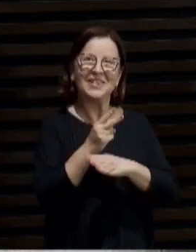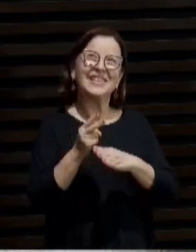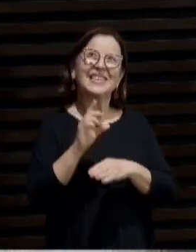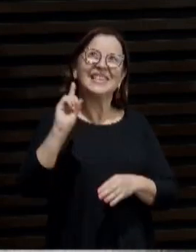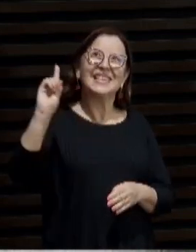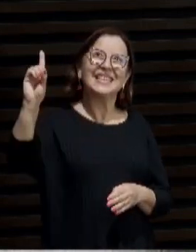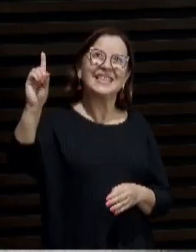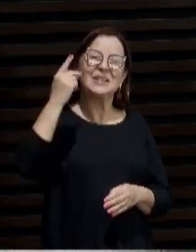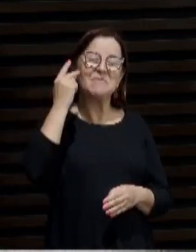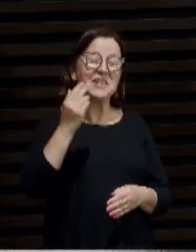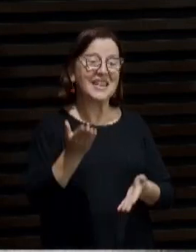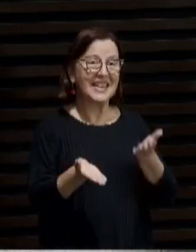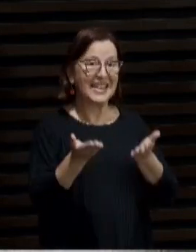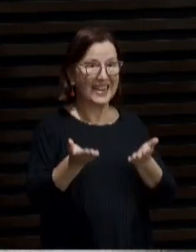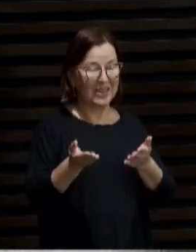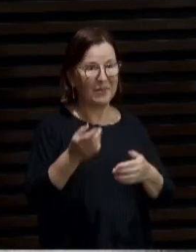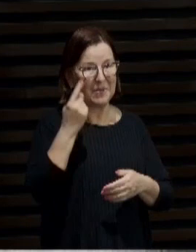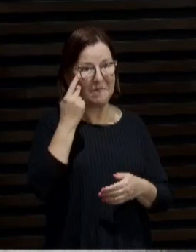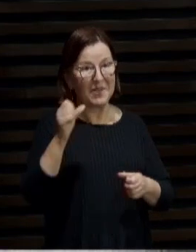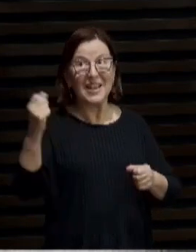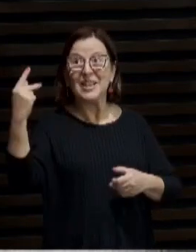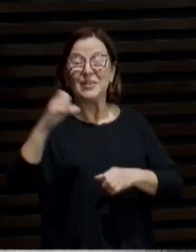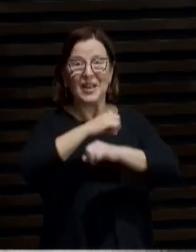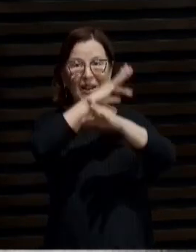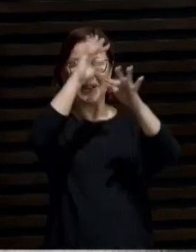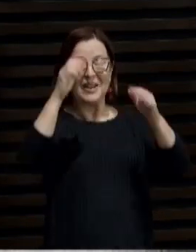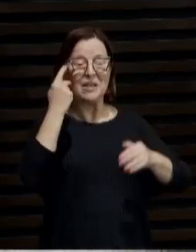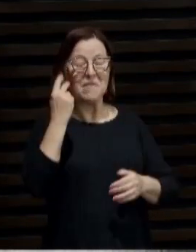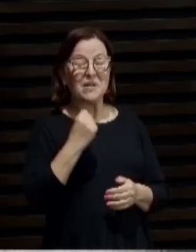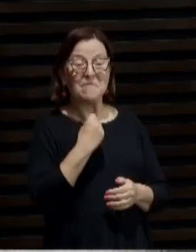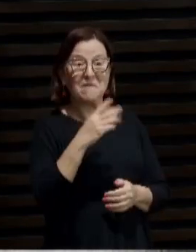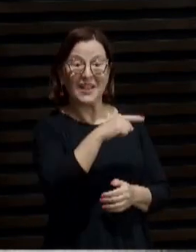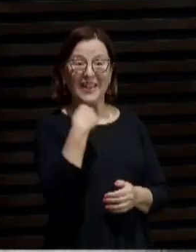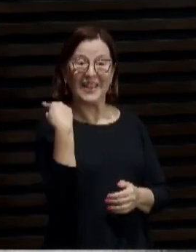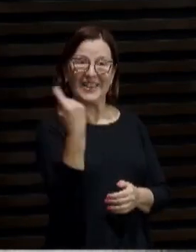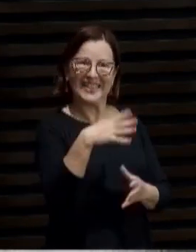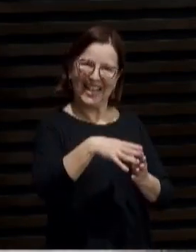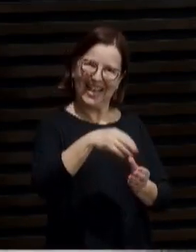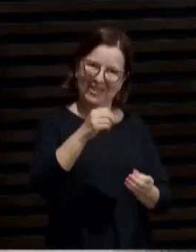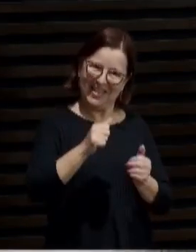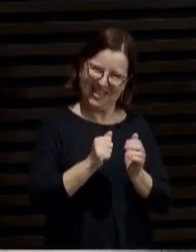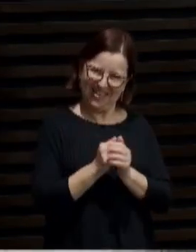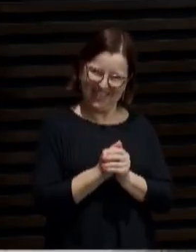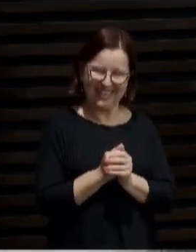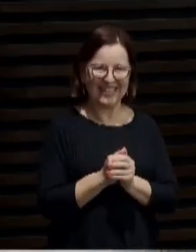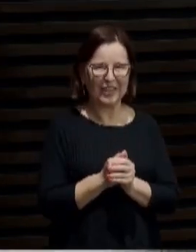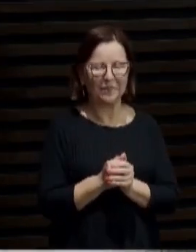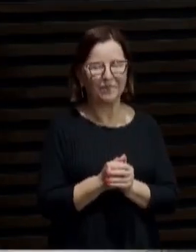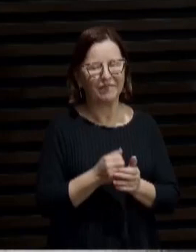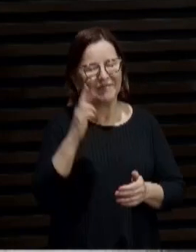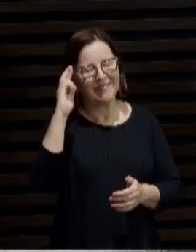a sua glória e para o bem das nossas almas. Amém? Vamos orar, meus irmãos. Senhor